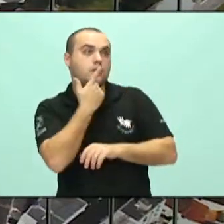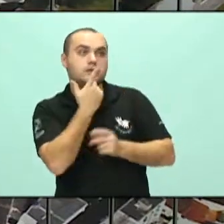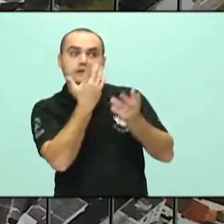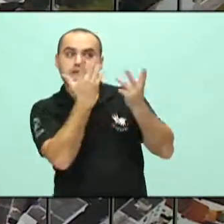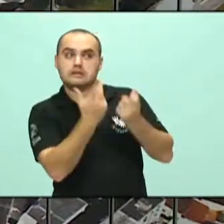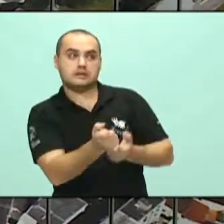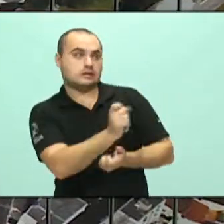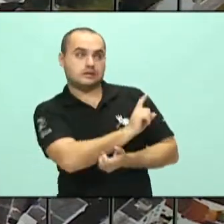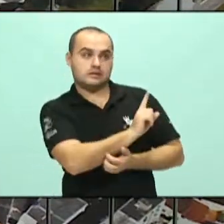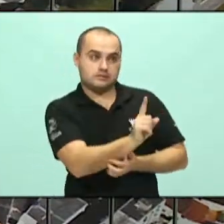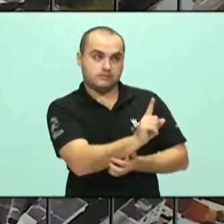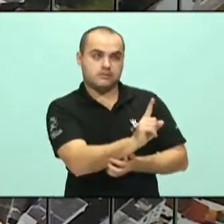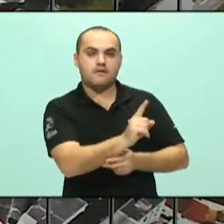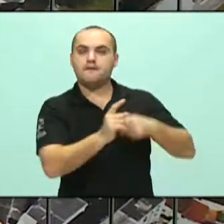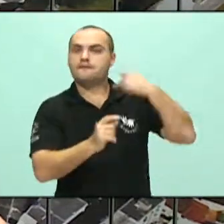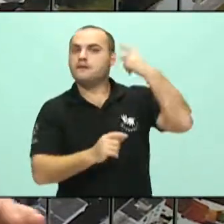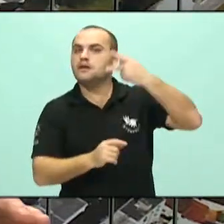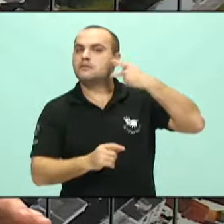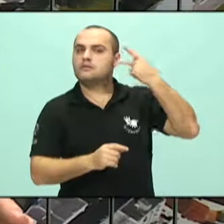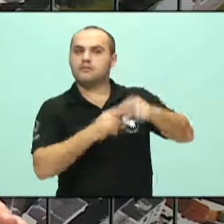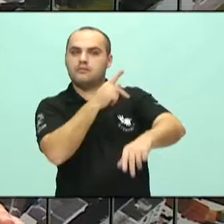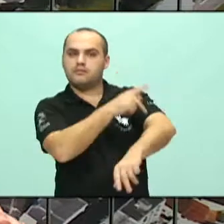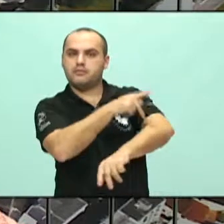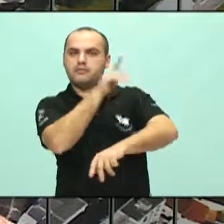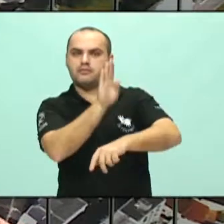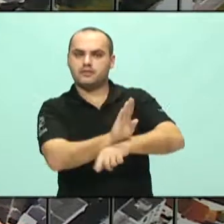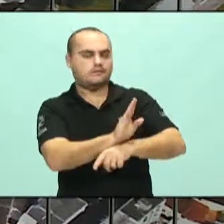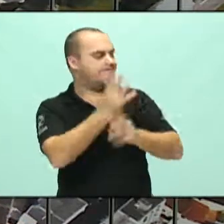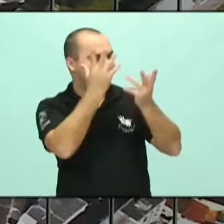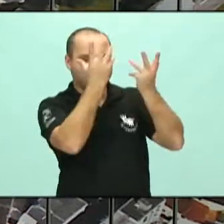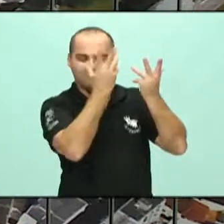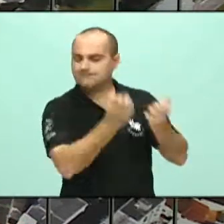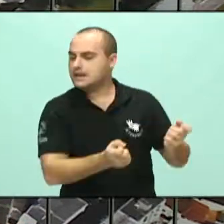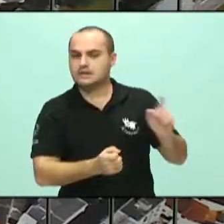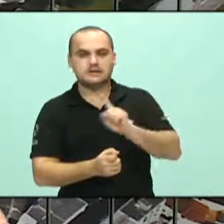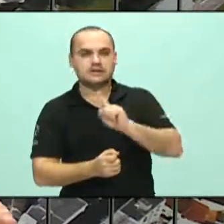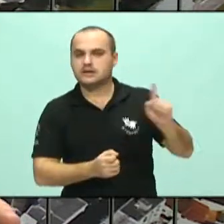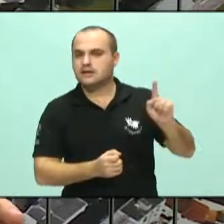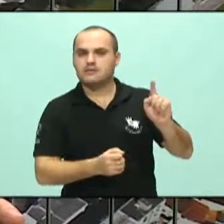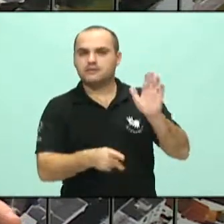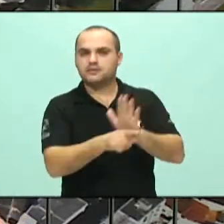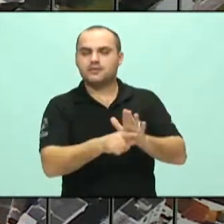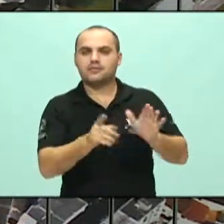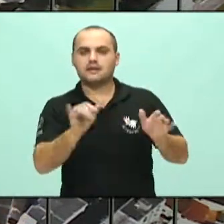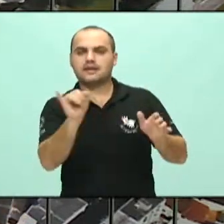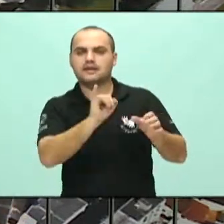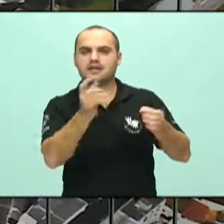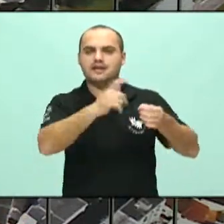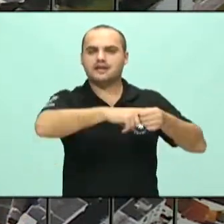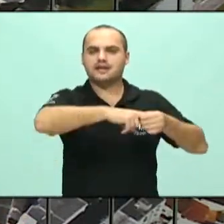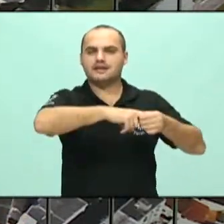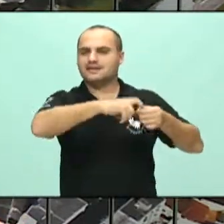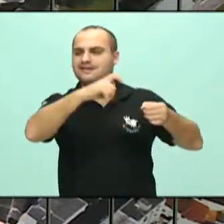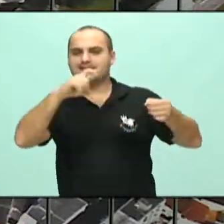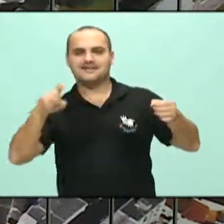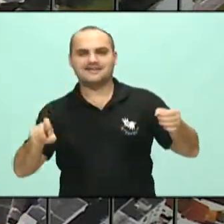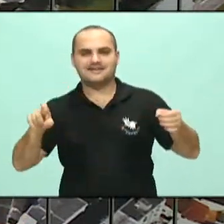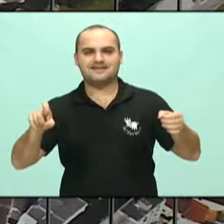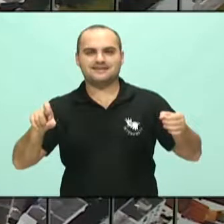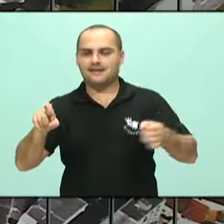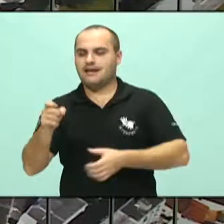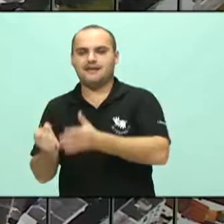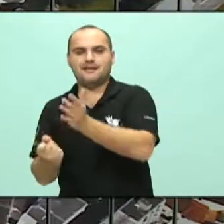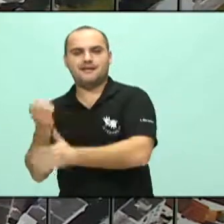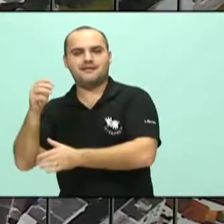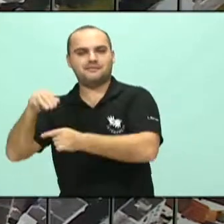Os vereadores de Porto Belo foram terminantemente contra a emancipação de Itajaí, a criação do